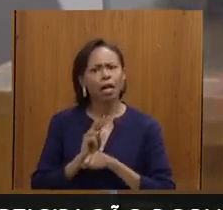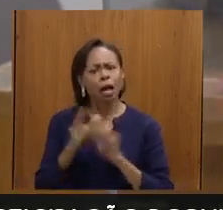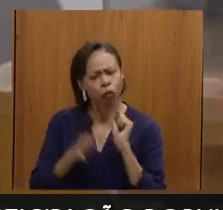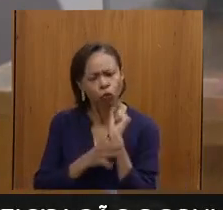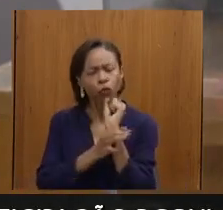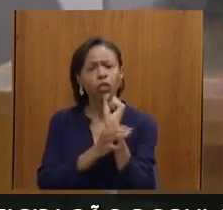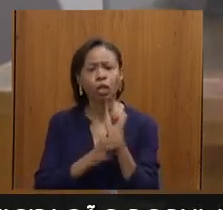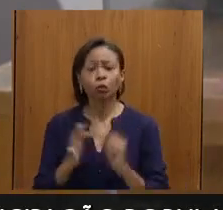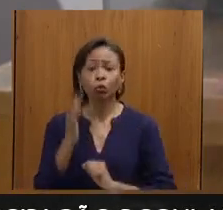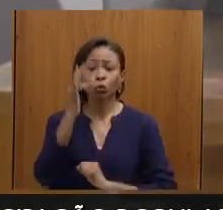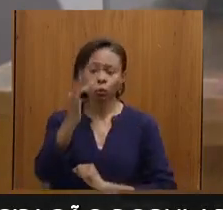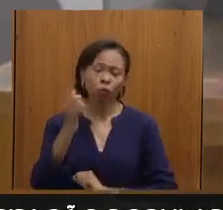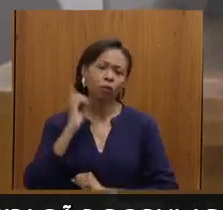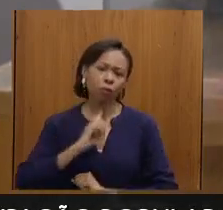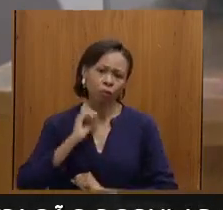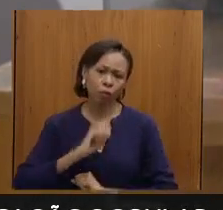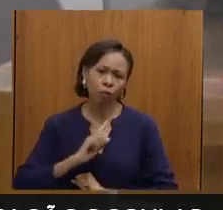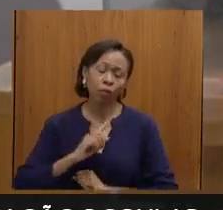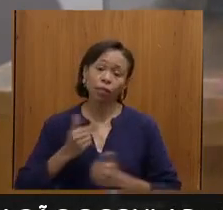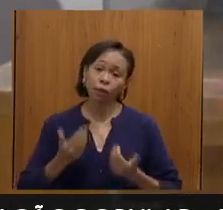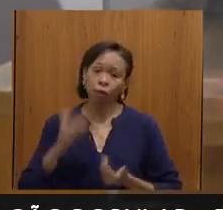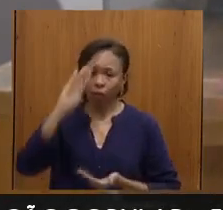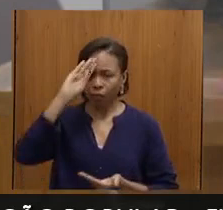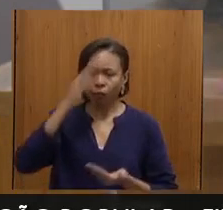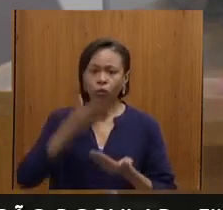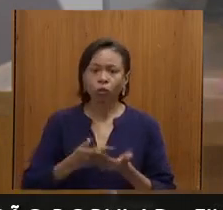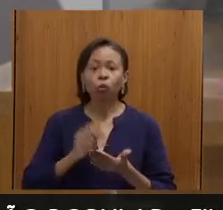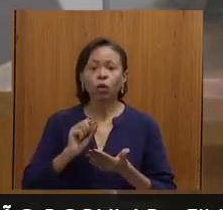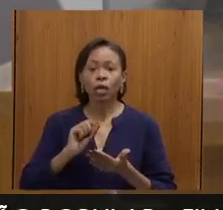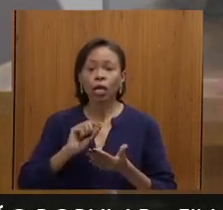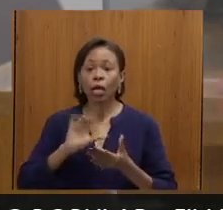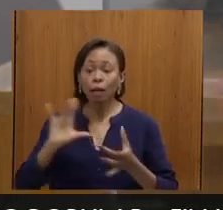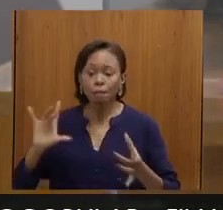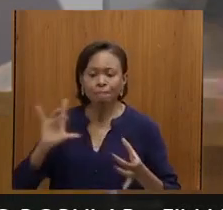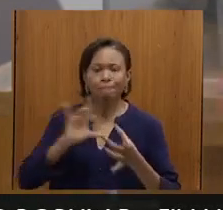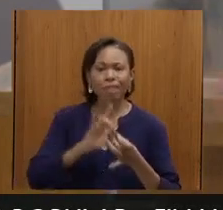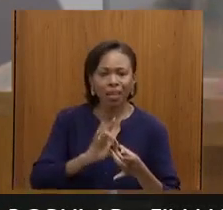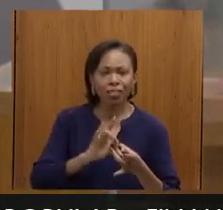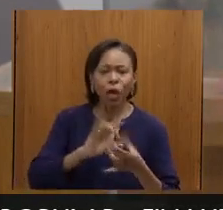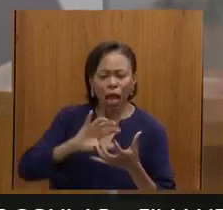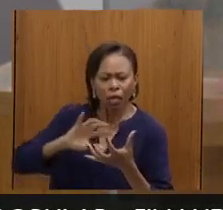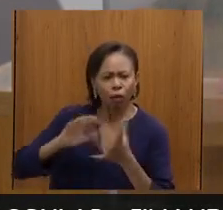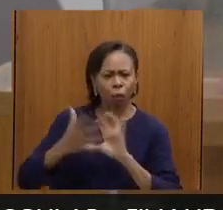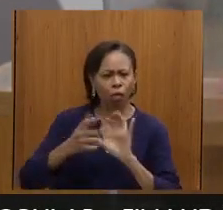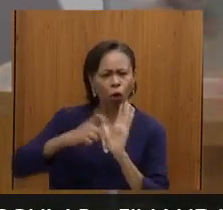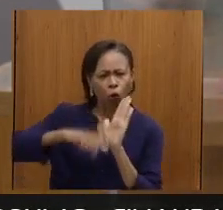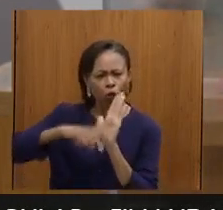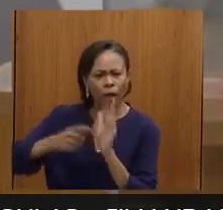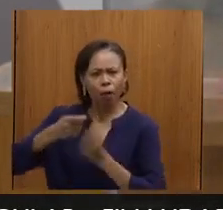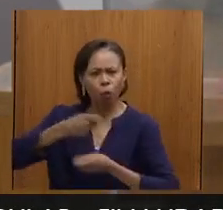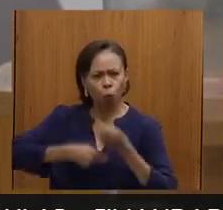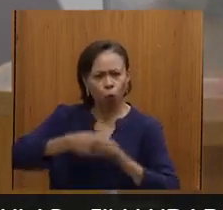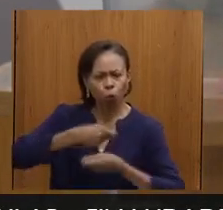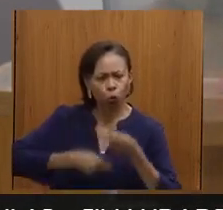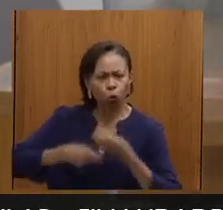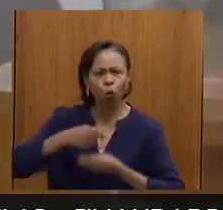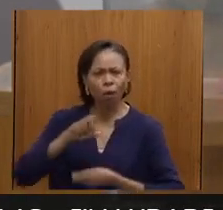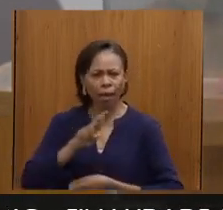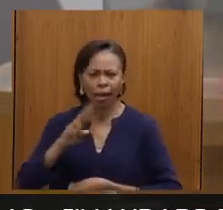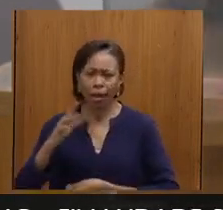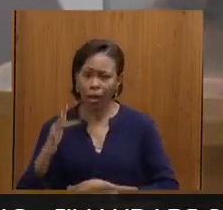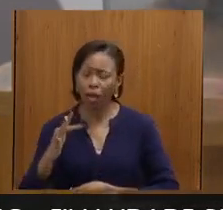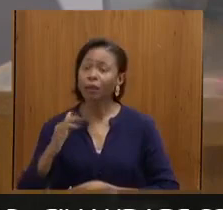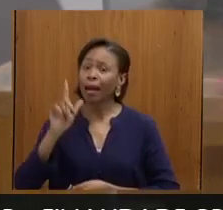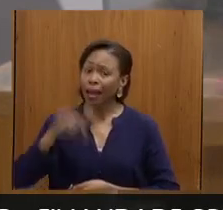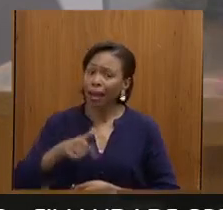nosso Estado. E acreditamos que a adesão ao regime de recuperação fiscal é uma forma clara de cuidar do nosso Estado.